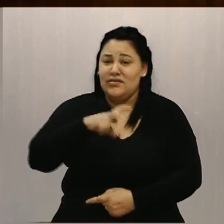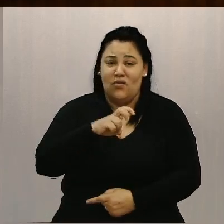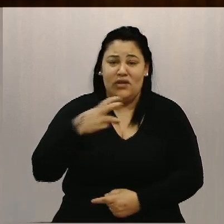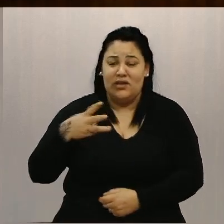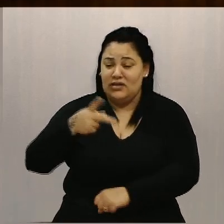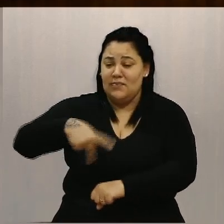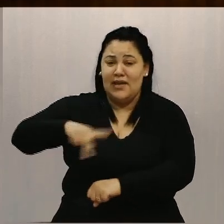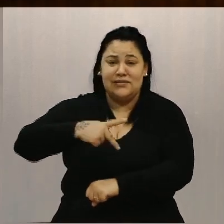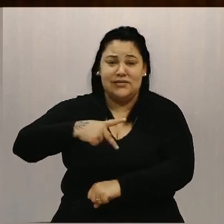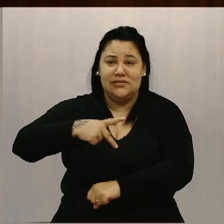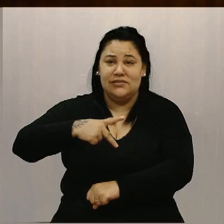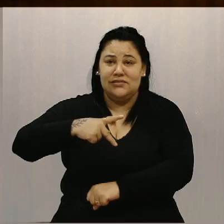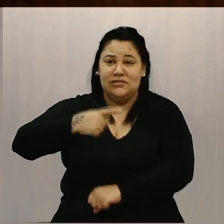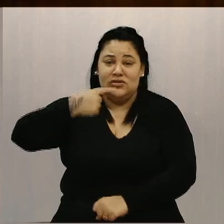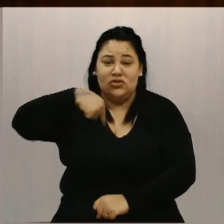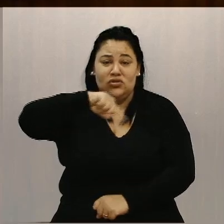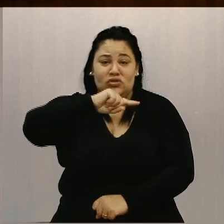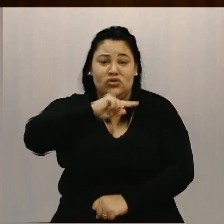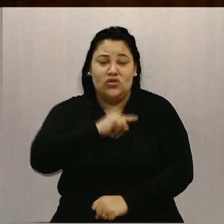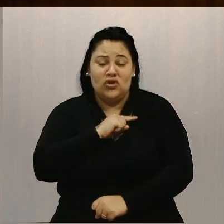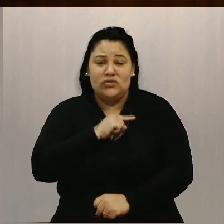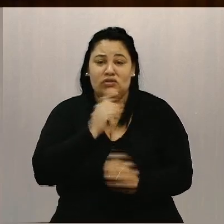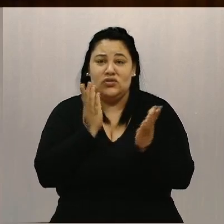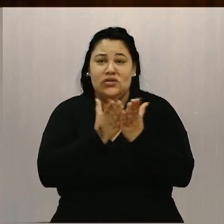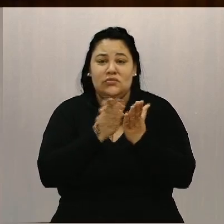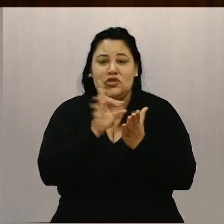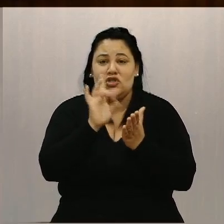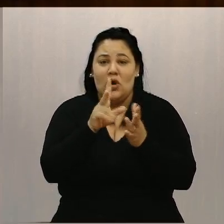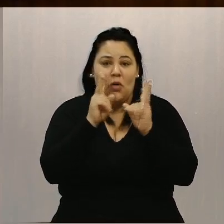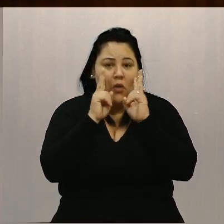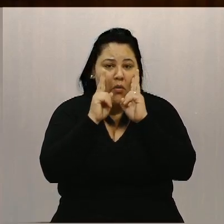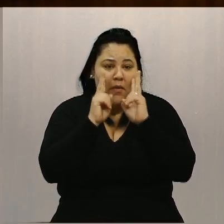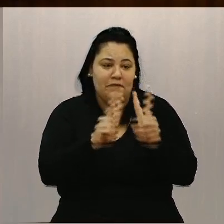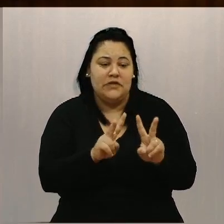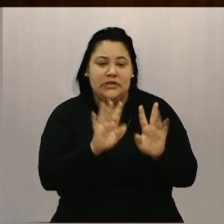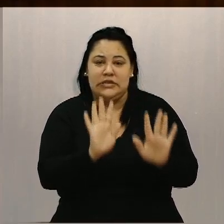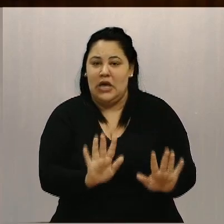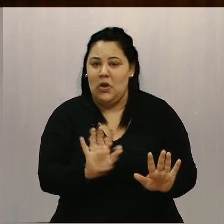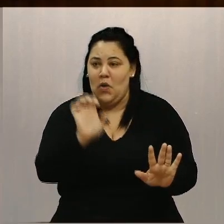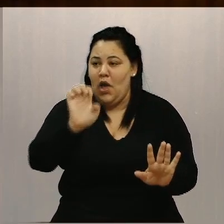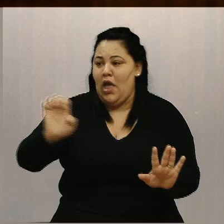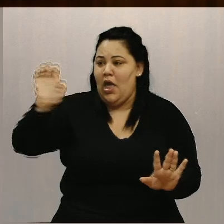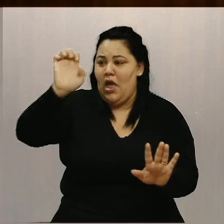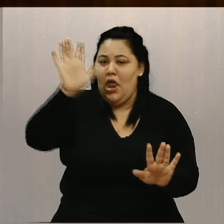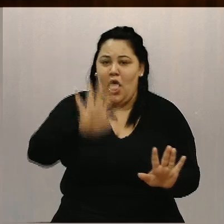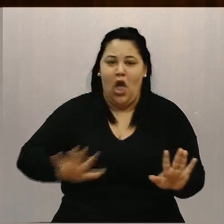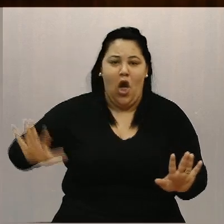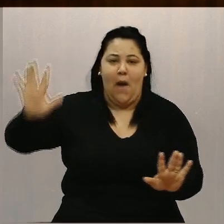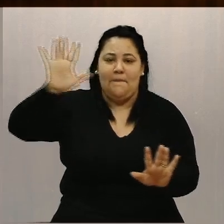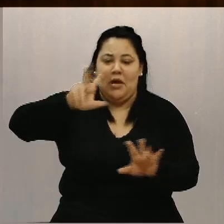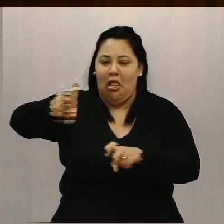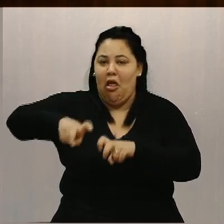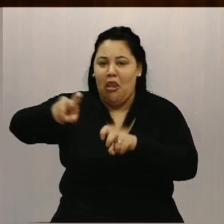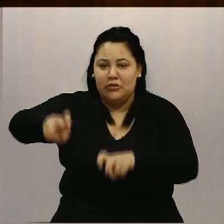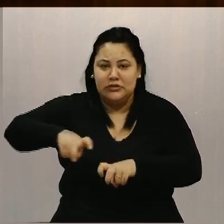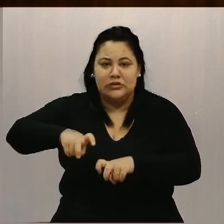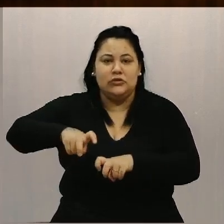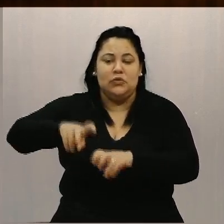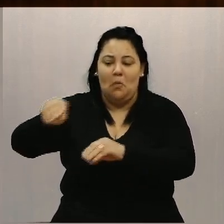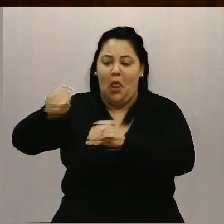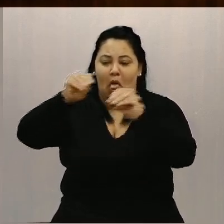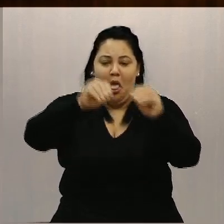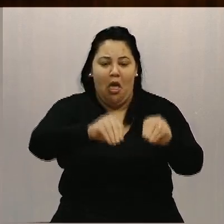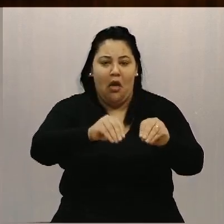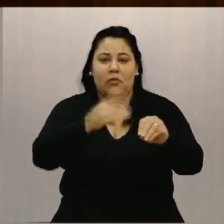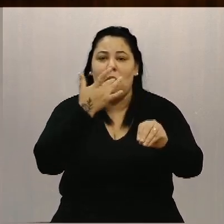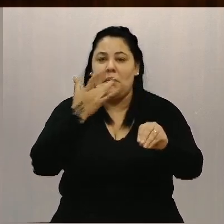Nós estudamos só uma visão eurocêntrica, né? Só a Europa do colonizador, do branco. Então, esta lei vem